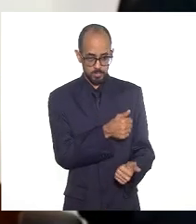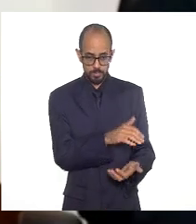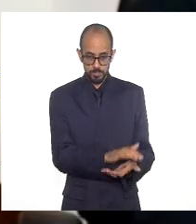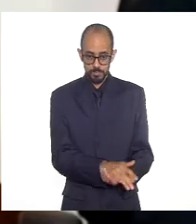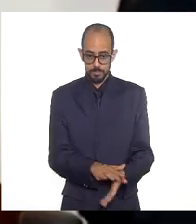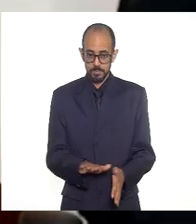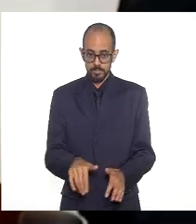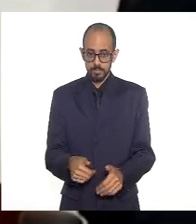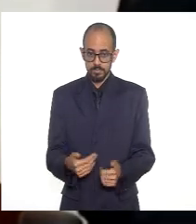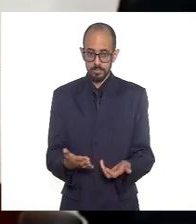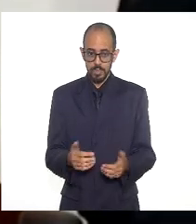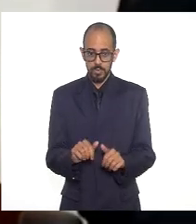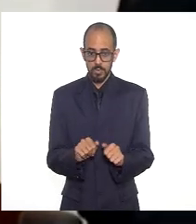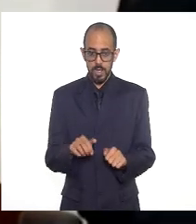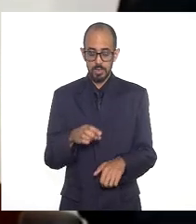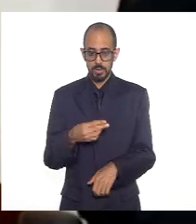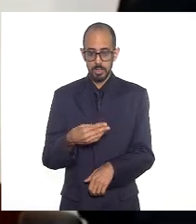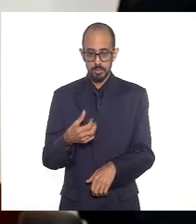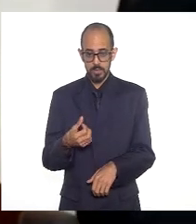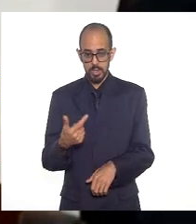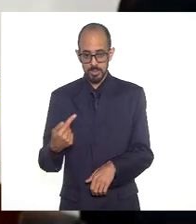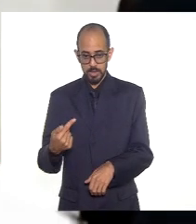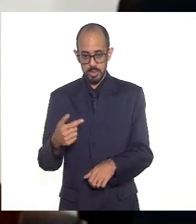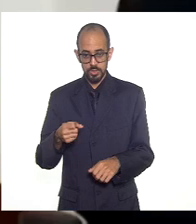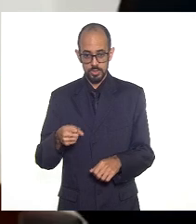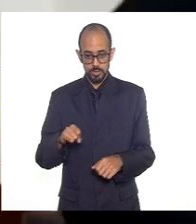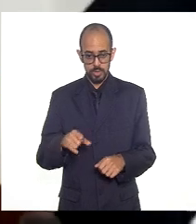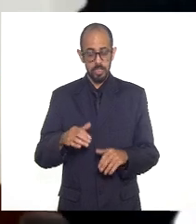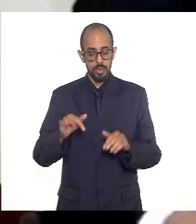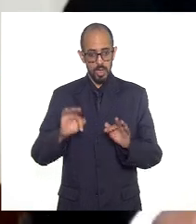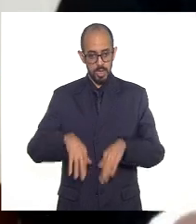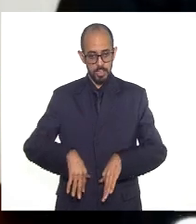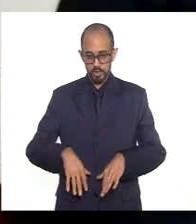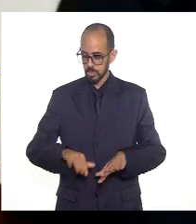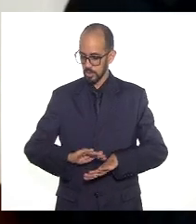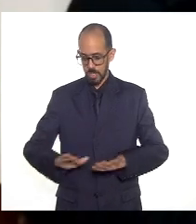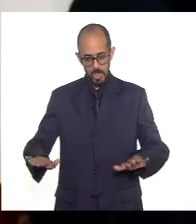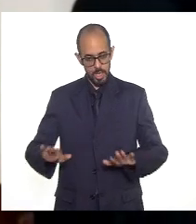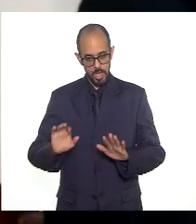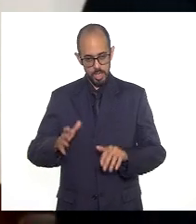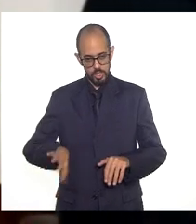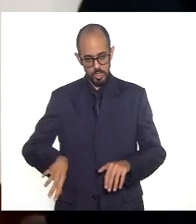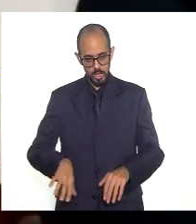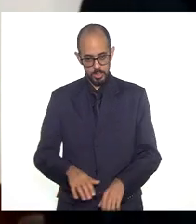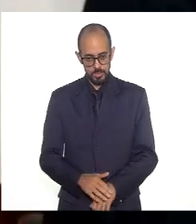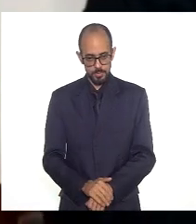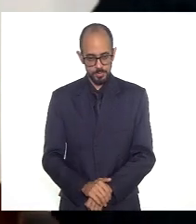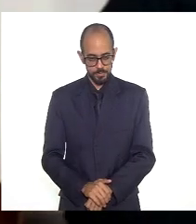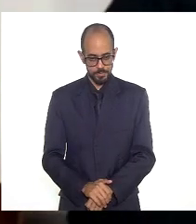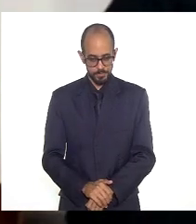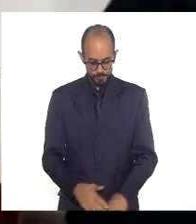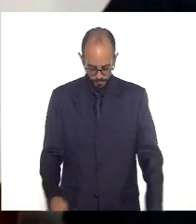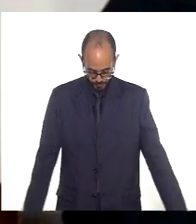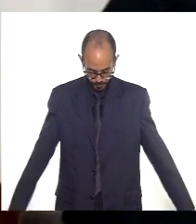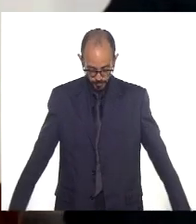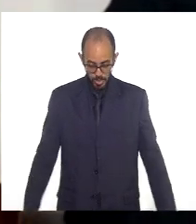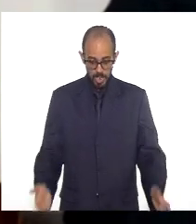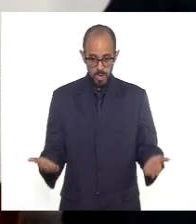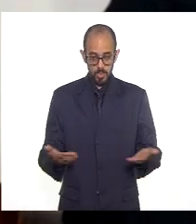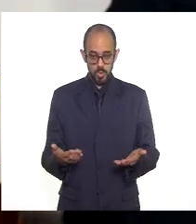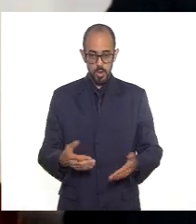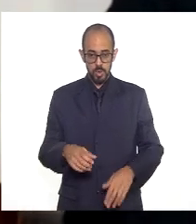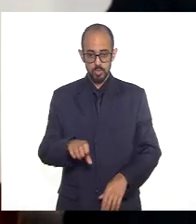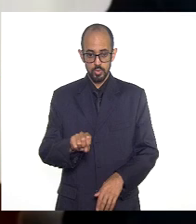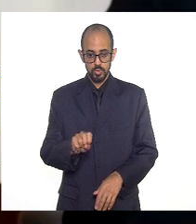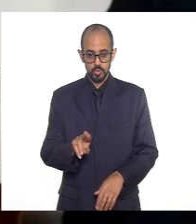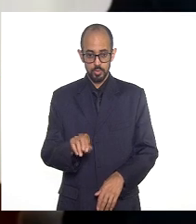para destaque a emenda 367. Senhores que aprovam a discussão, estão rejeitadas. Agora vamos ao Supera Rio.